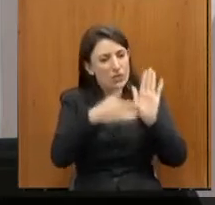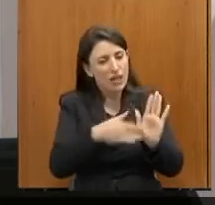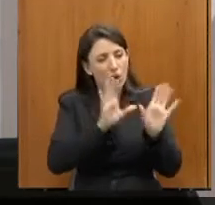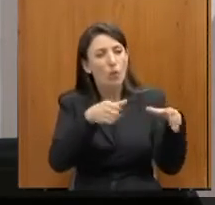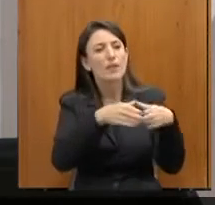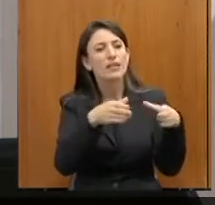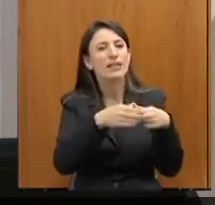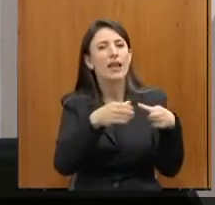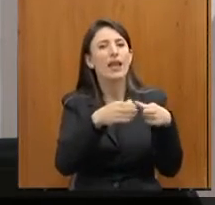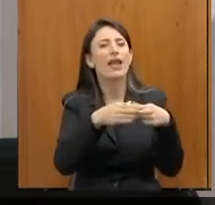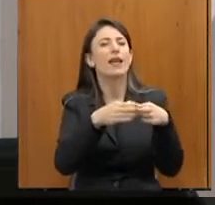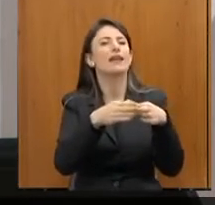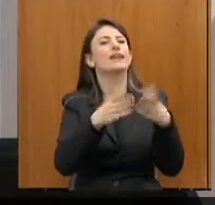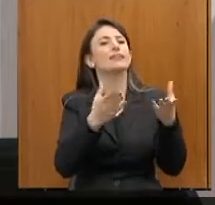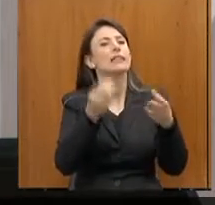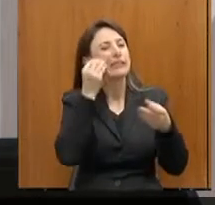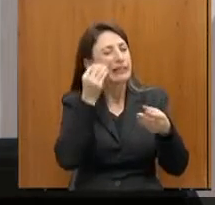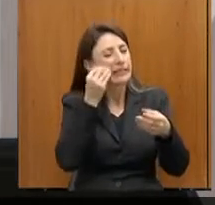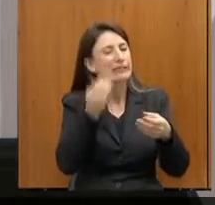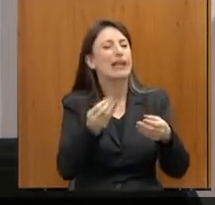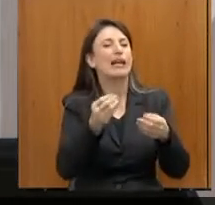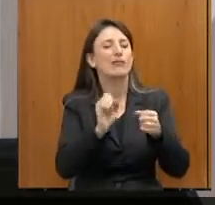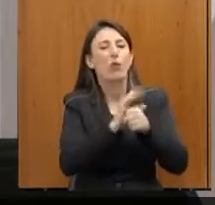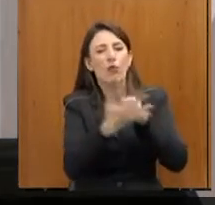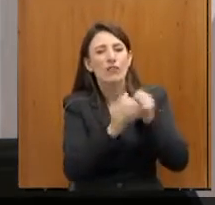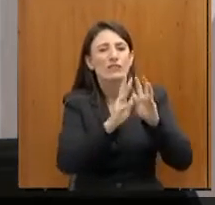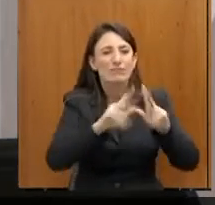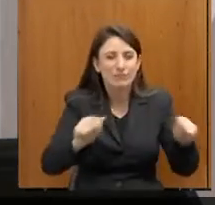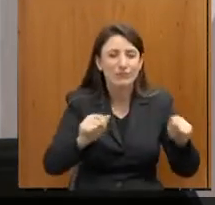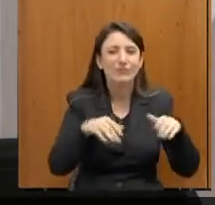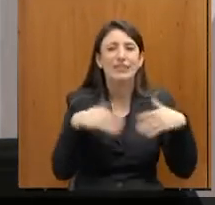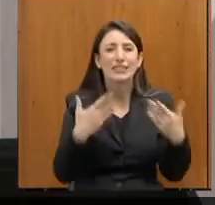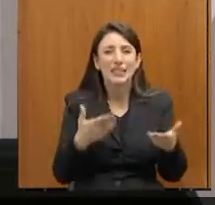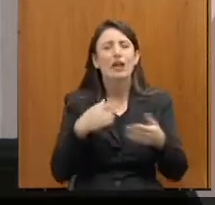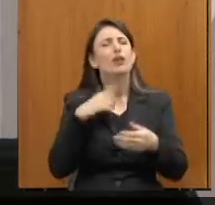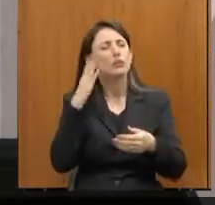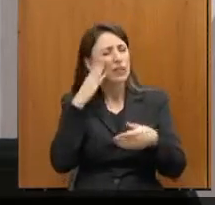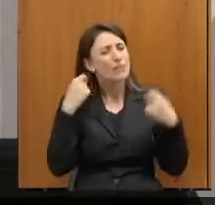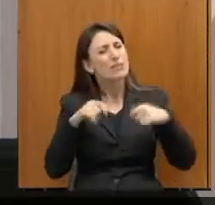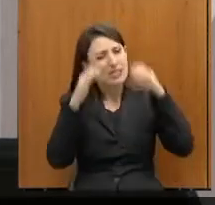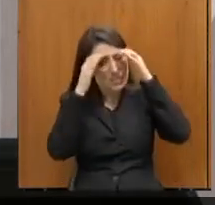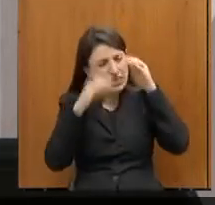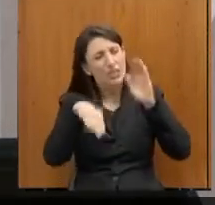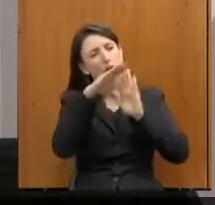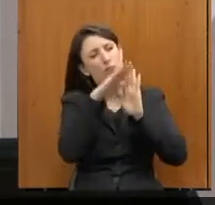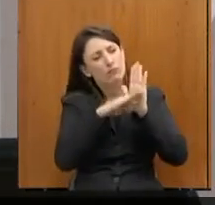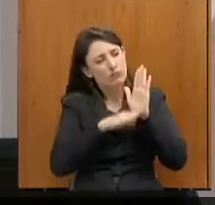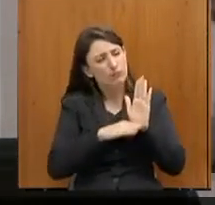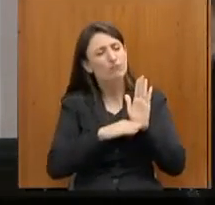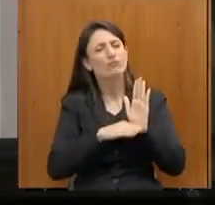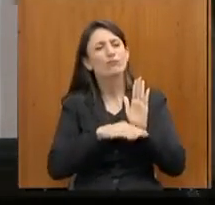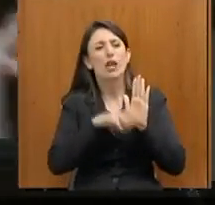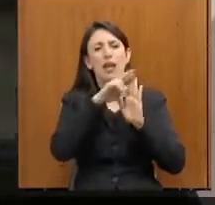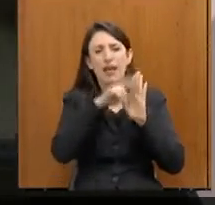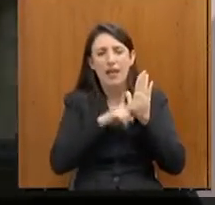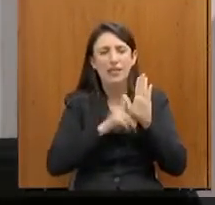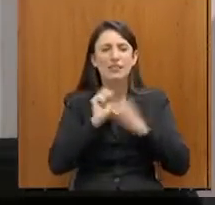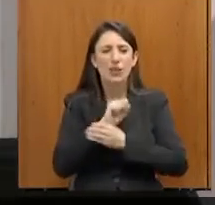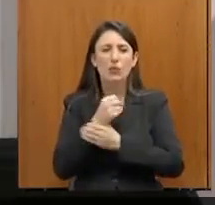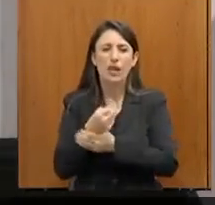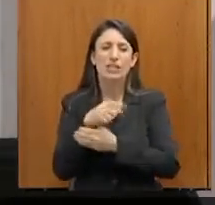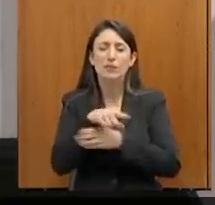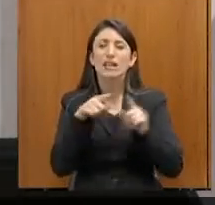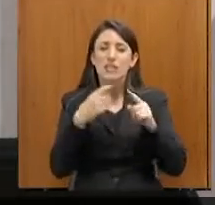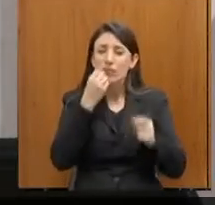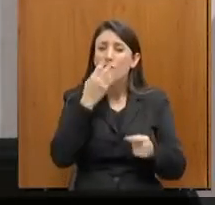onda vermelho hoje todo serviço vira essencial dentro claro que se de protocolo de toda segurança não esqueça um bem danado que